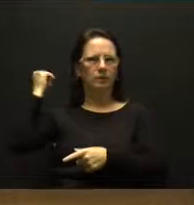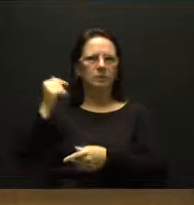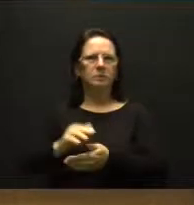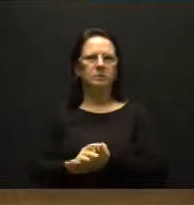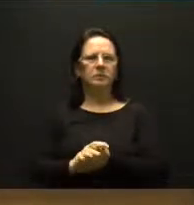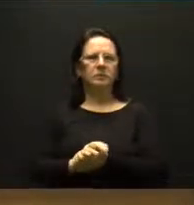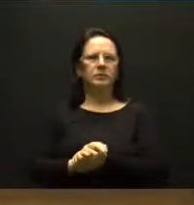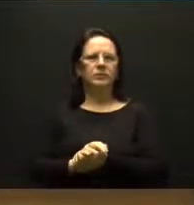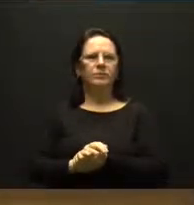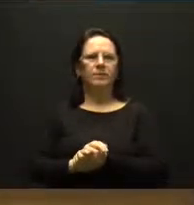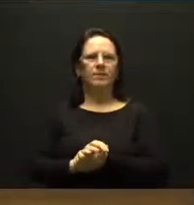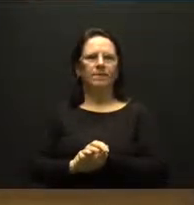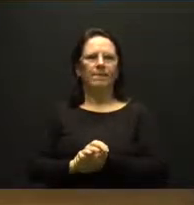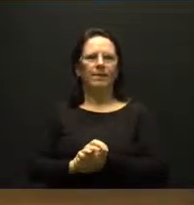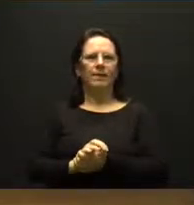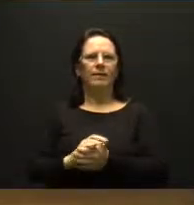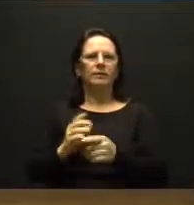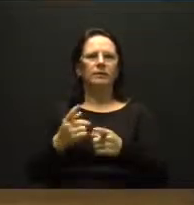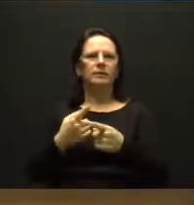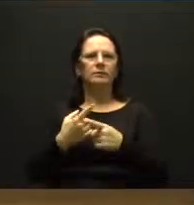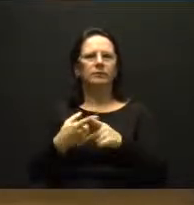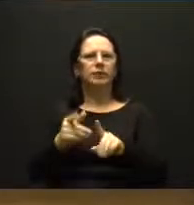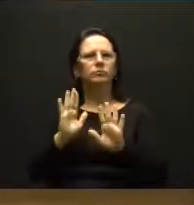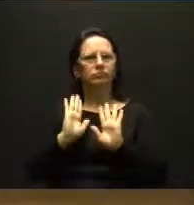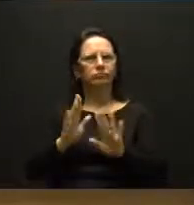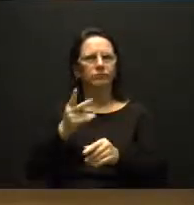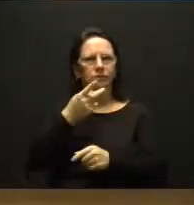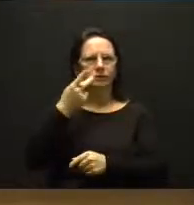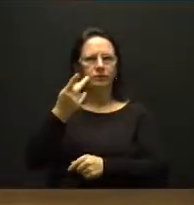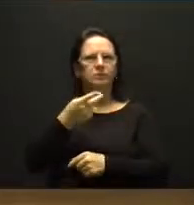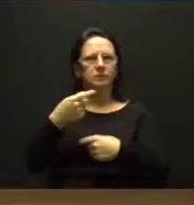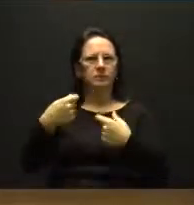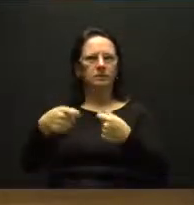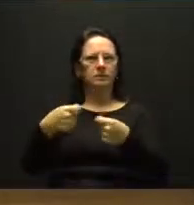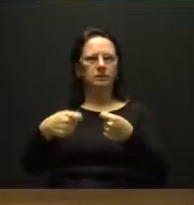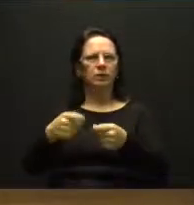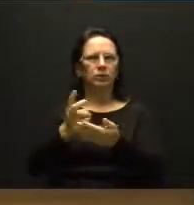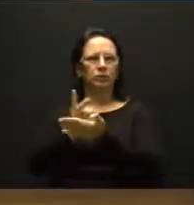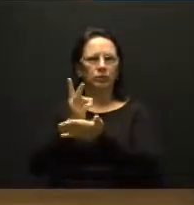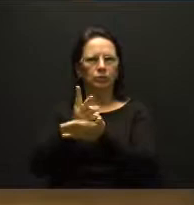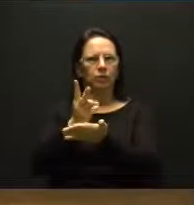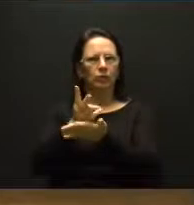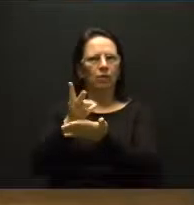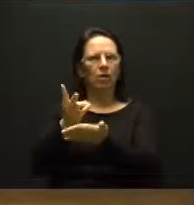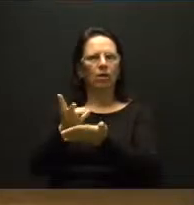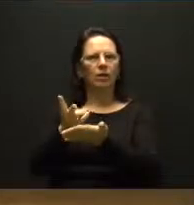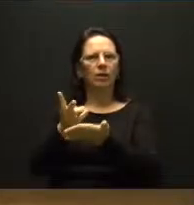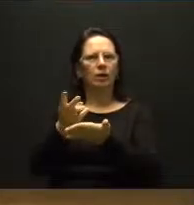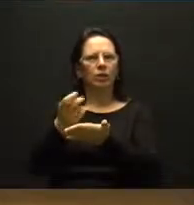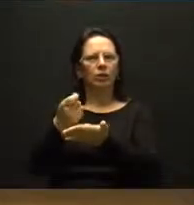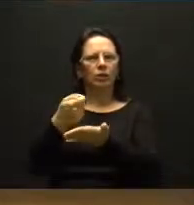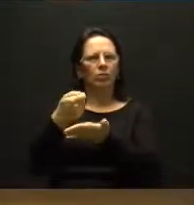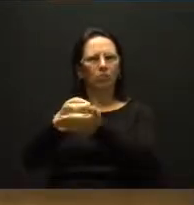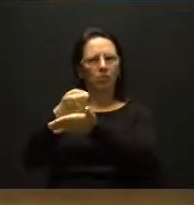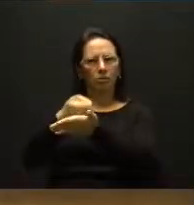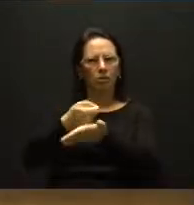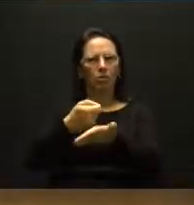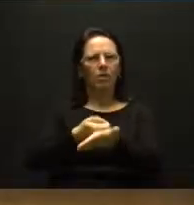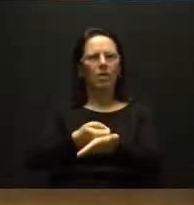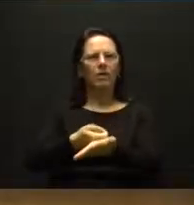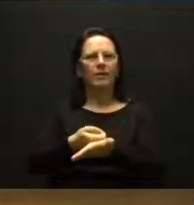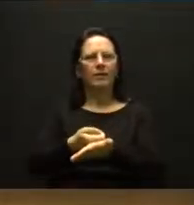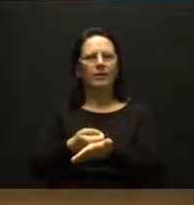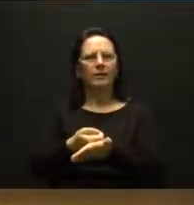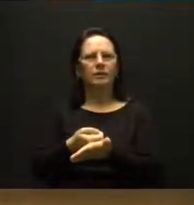tempo o vereador mas eu como eu tenho falado a gente precisa continuar a insistir na cobrança e vou aqui na linha